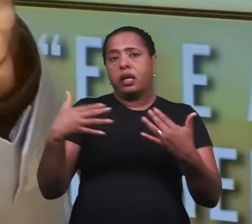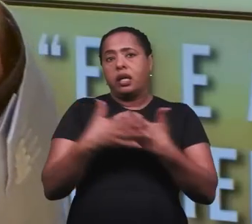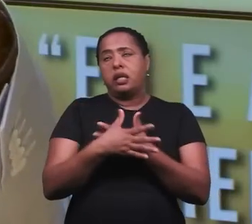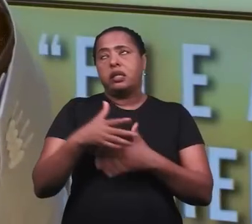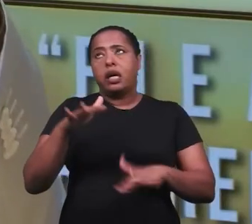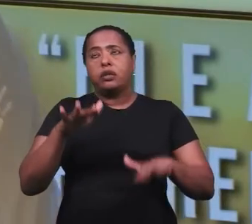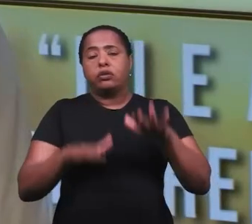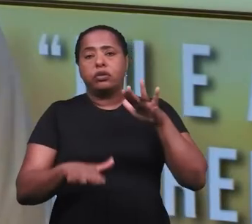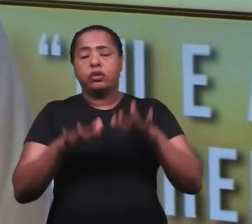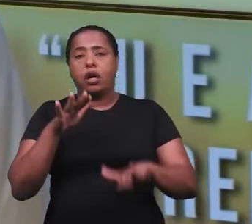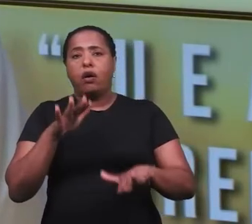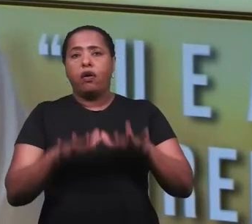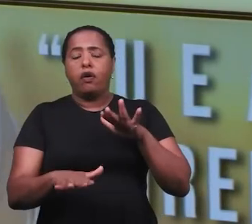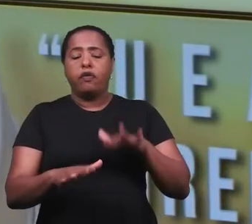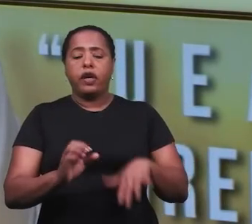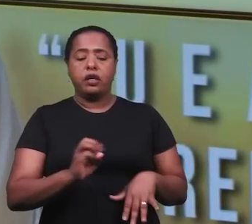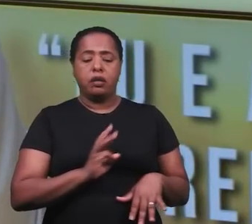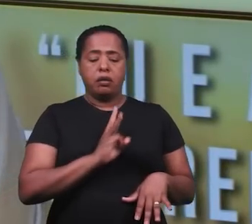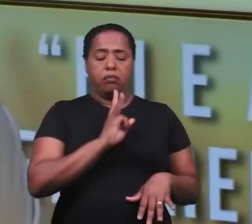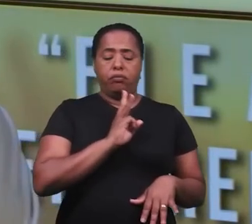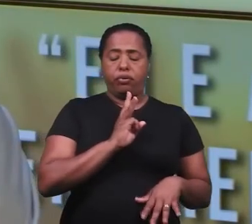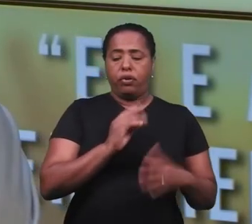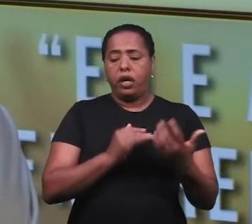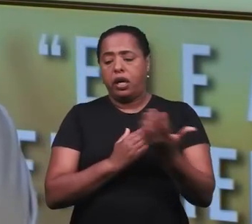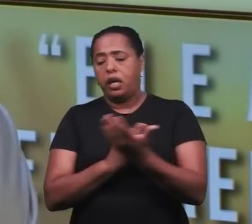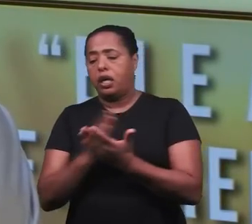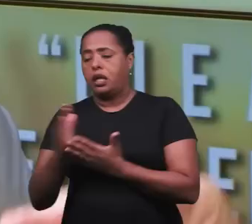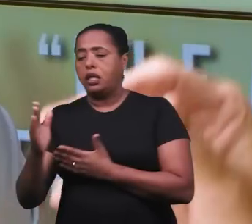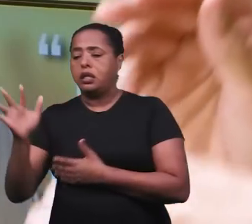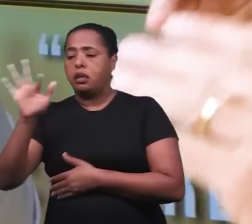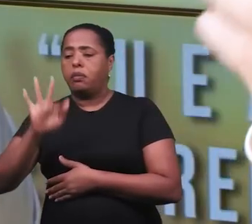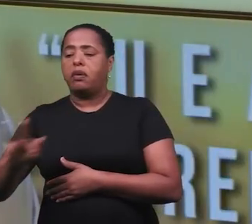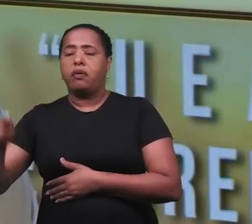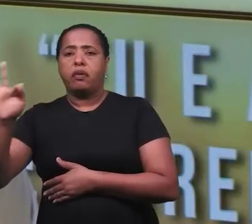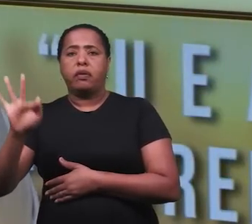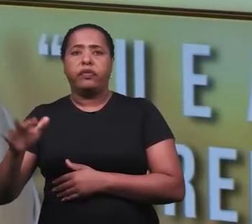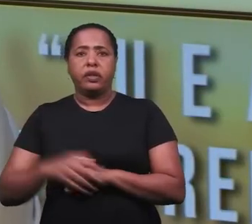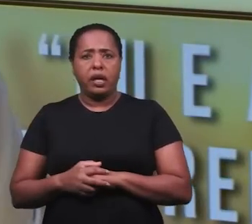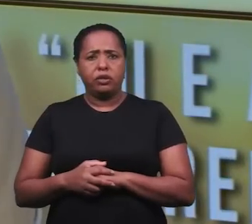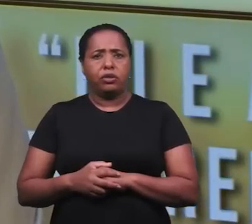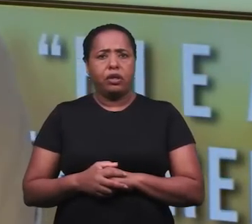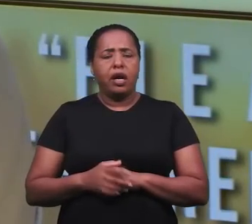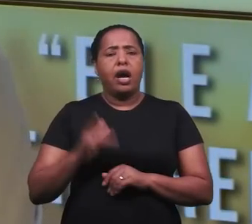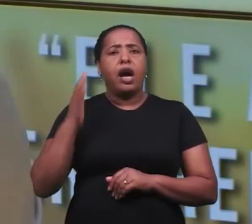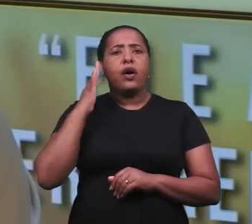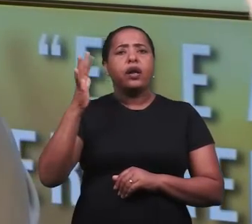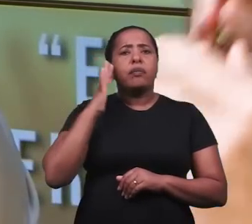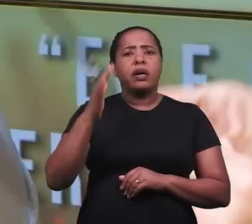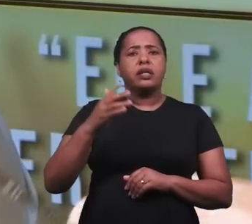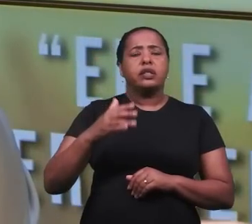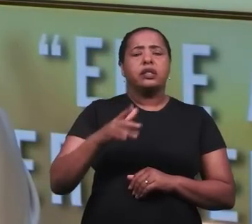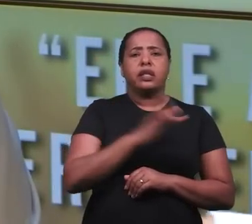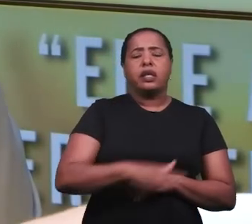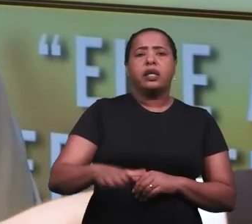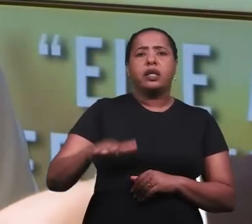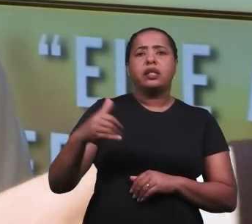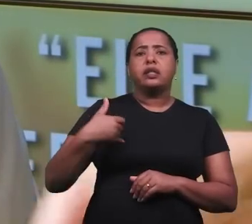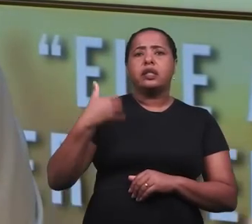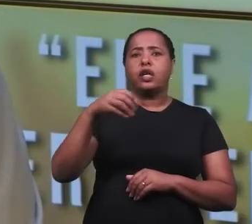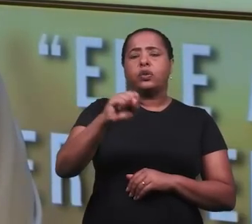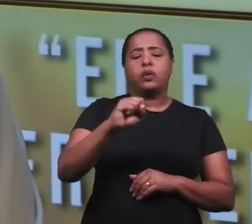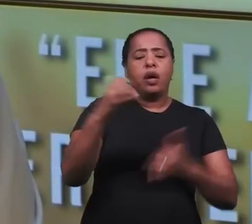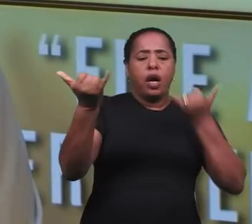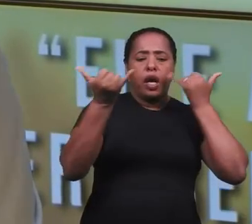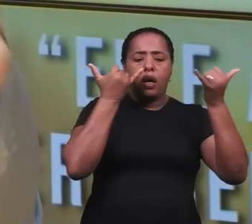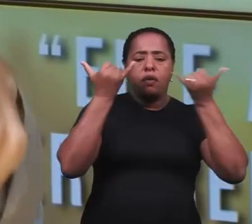nós aqui, na nossa idade, nós só tivemos quando nós talvez saímos do ensino médio, entramos na faculdade,